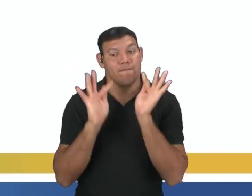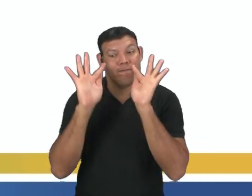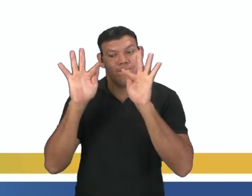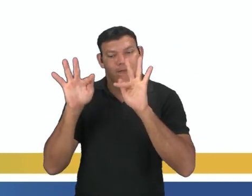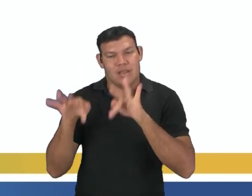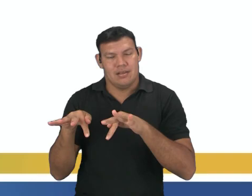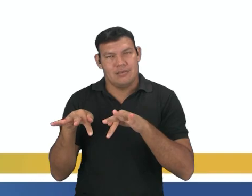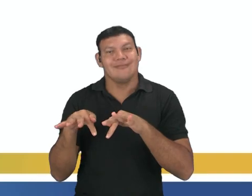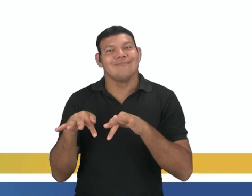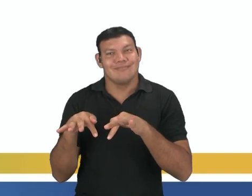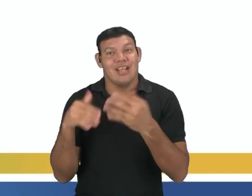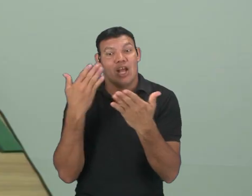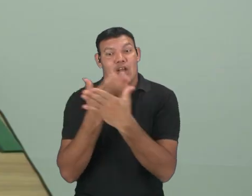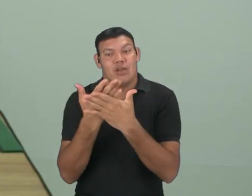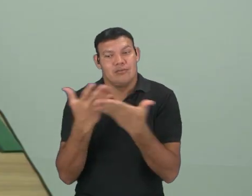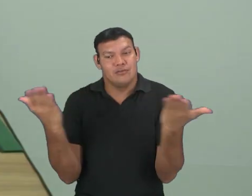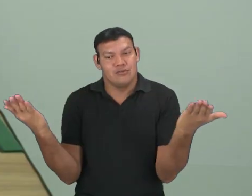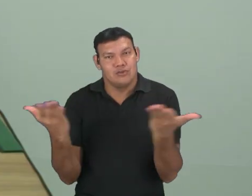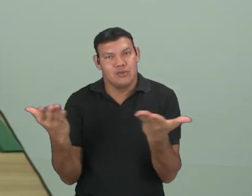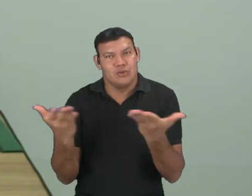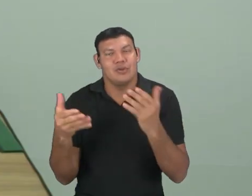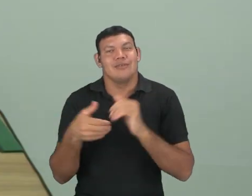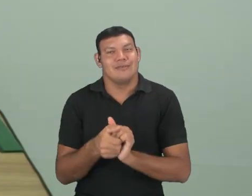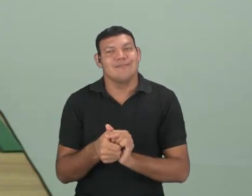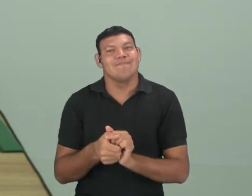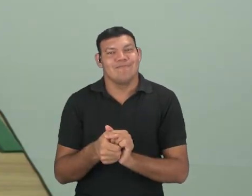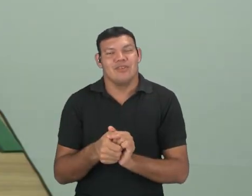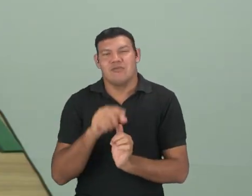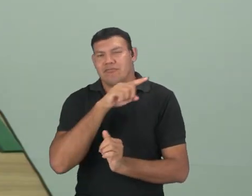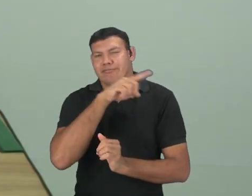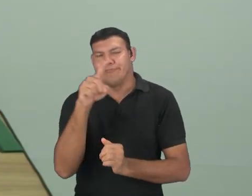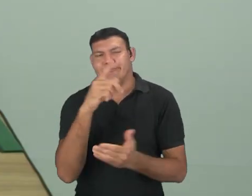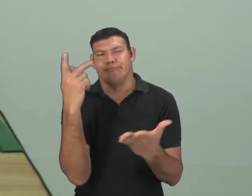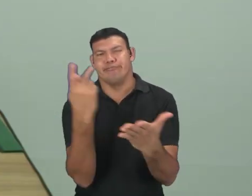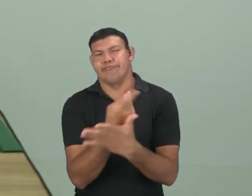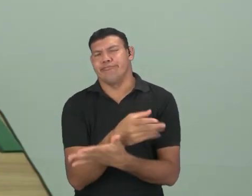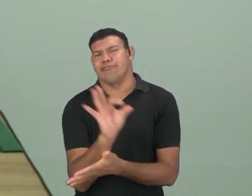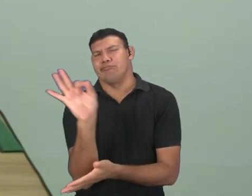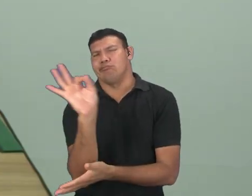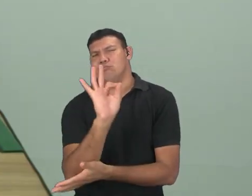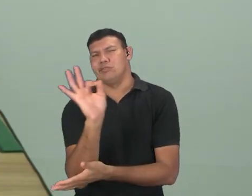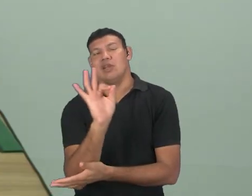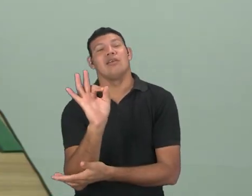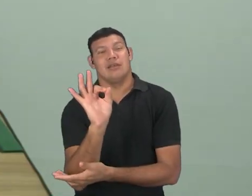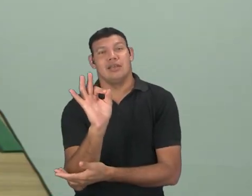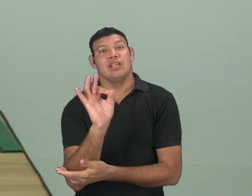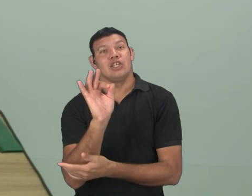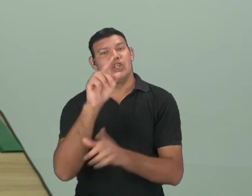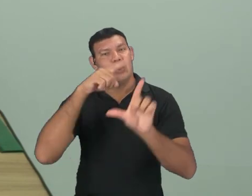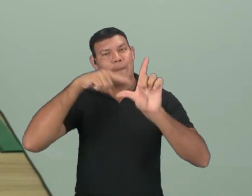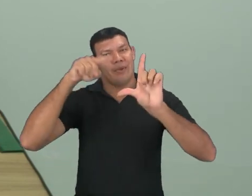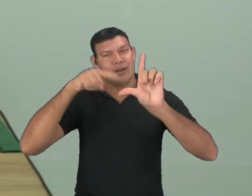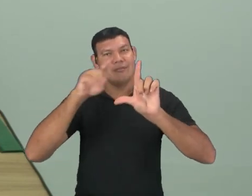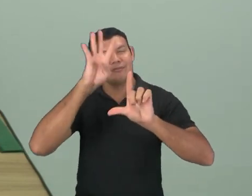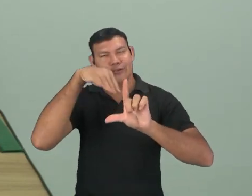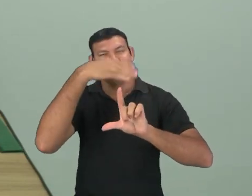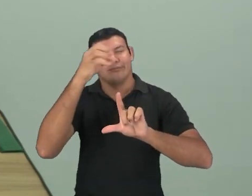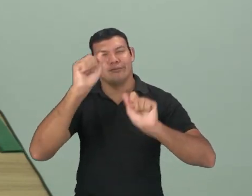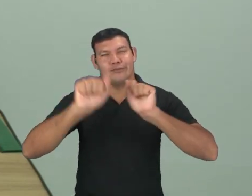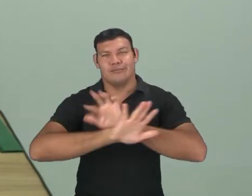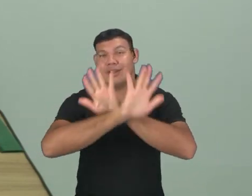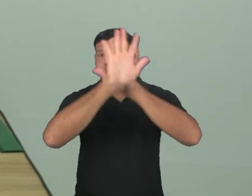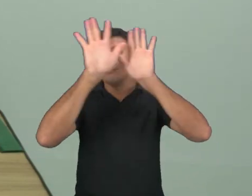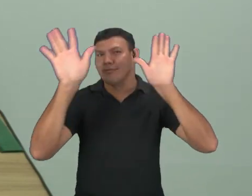bem, né? Nós vamos finalizar por aqui. Tenho certeza que você não erra mais nenhuma atividade de gráficos nem de